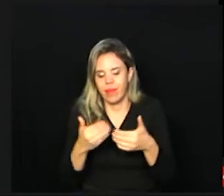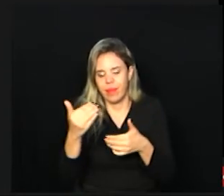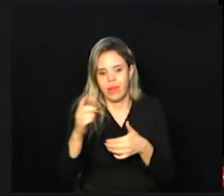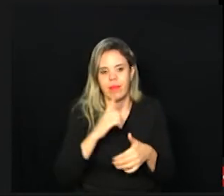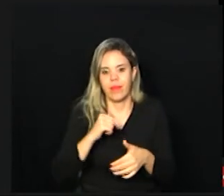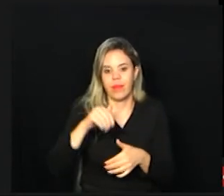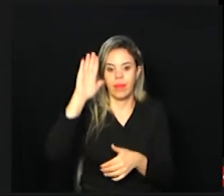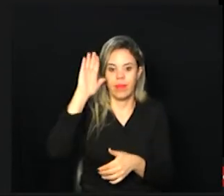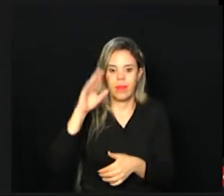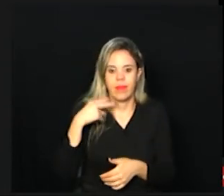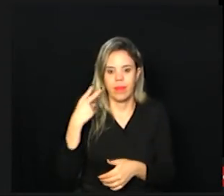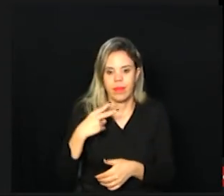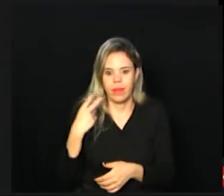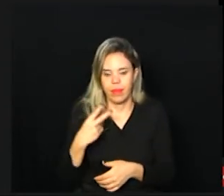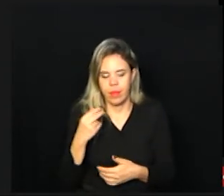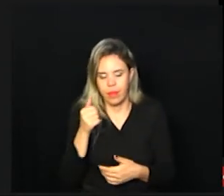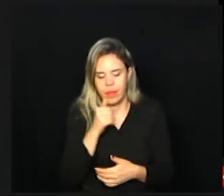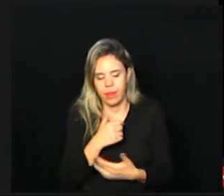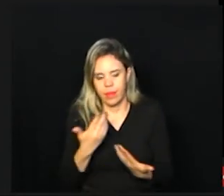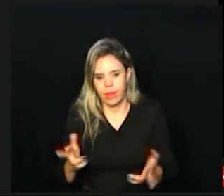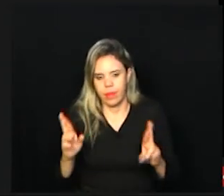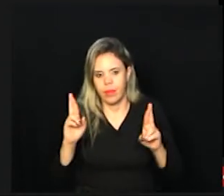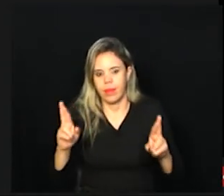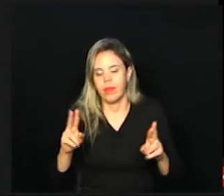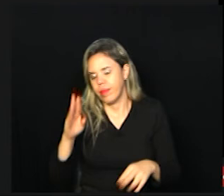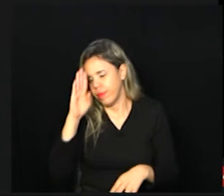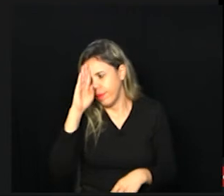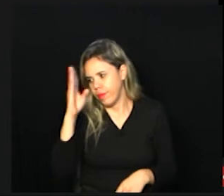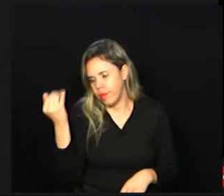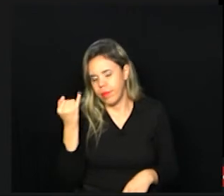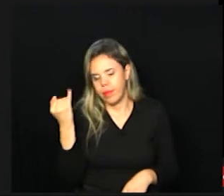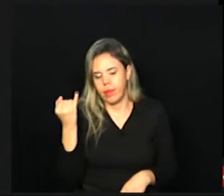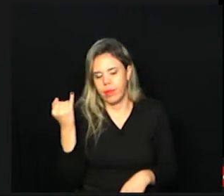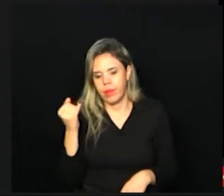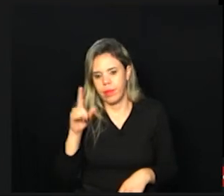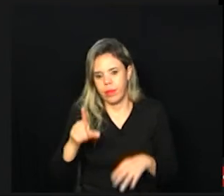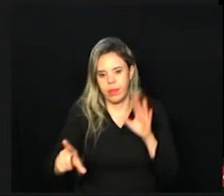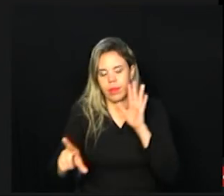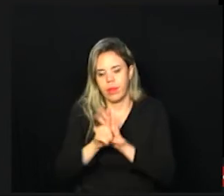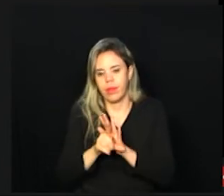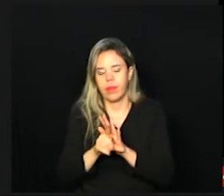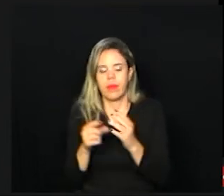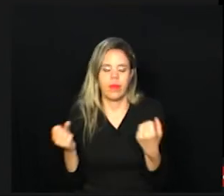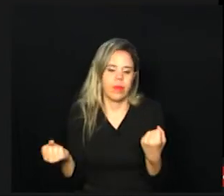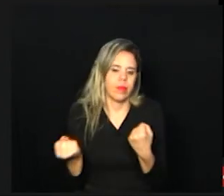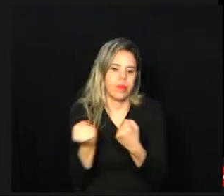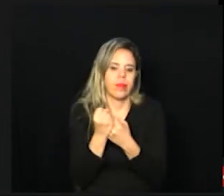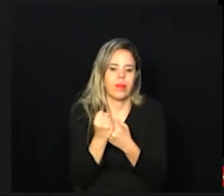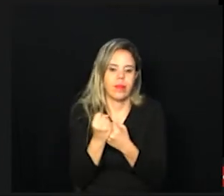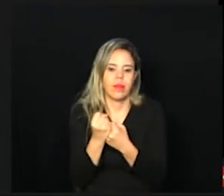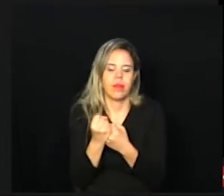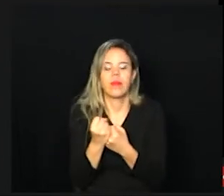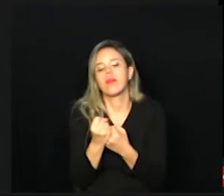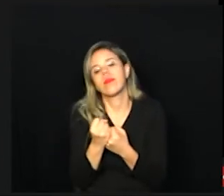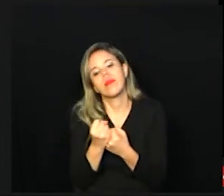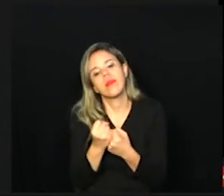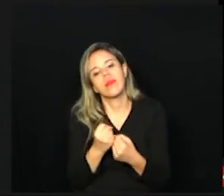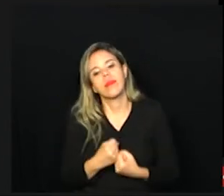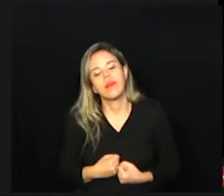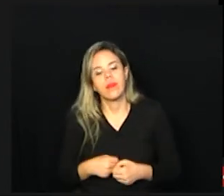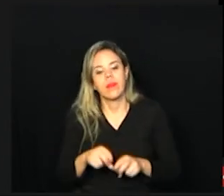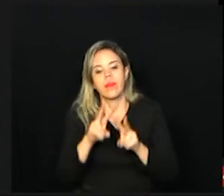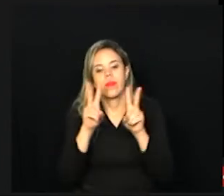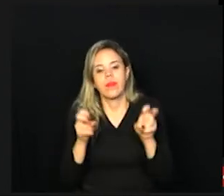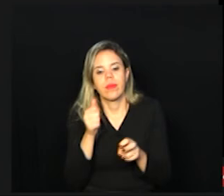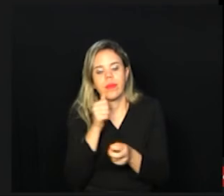tenhamos mais ainda. Então, é fundamental essa lei de apoio, né, com relação